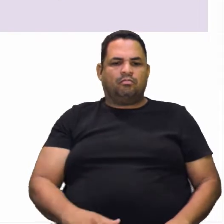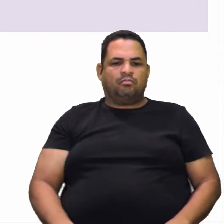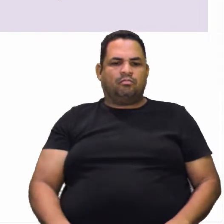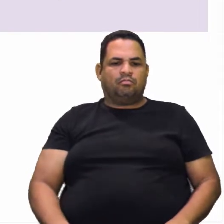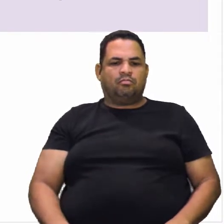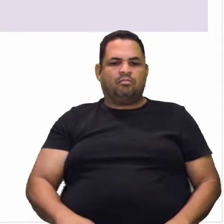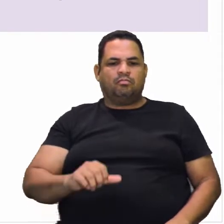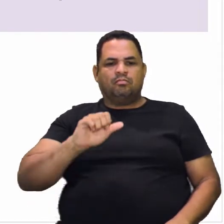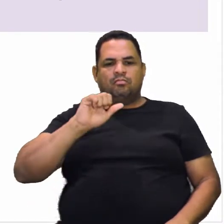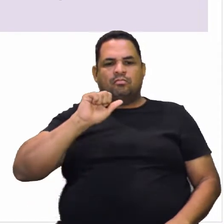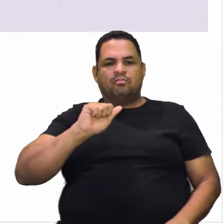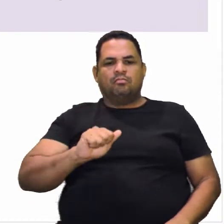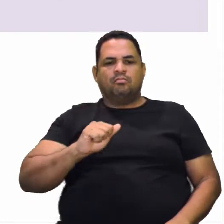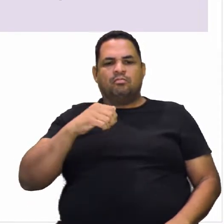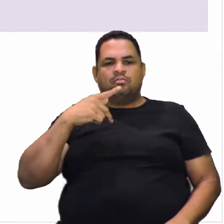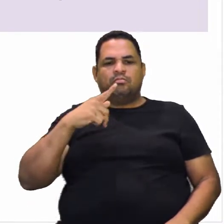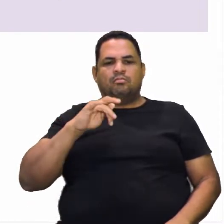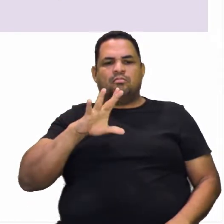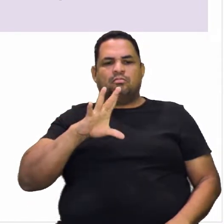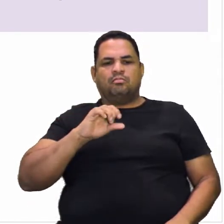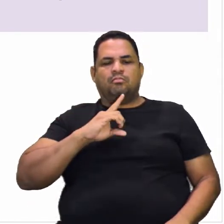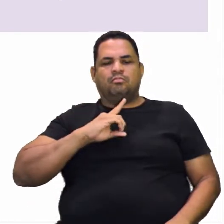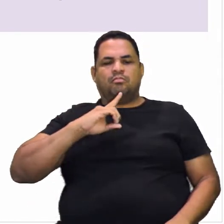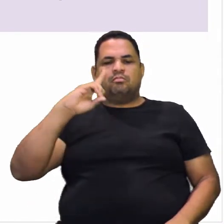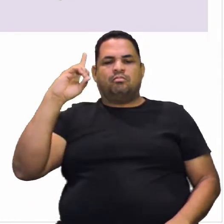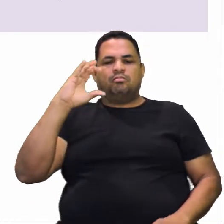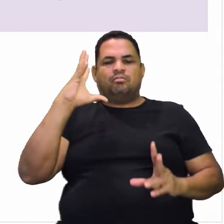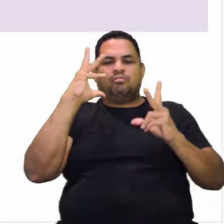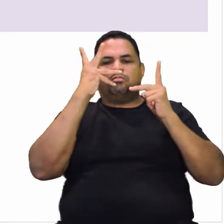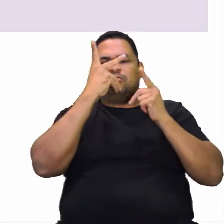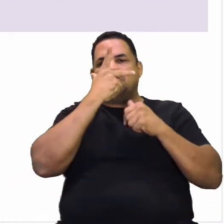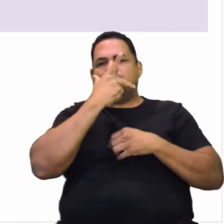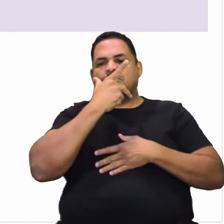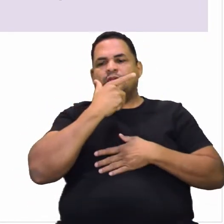Apolo, deus da beleza e da música.